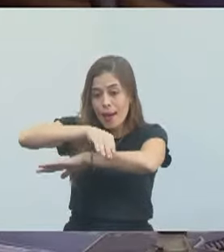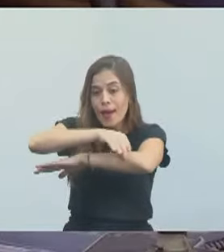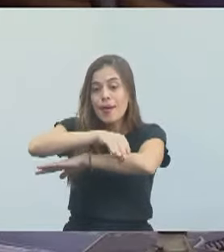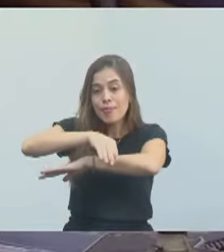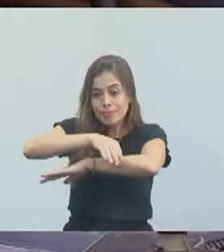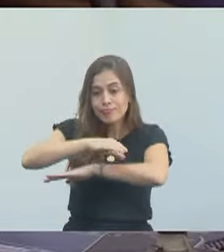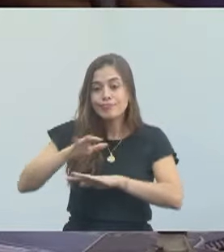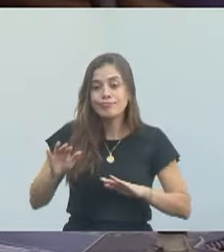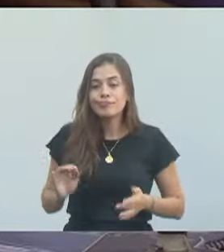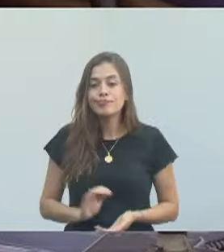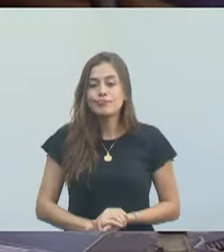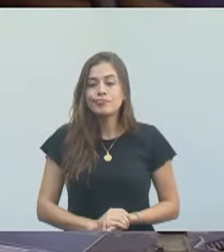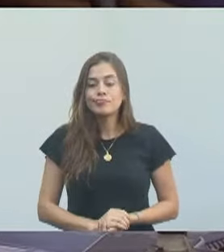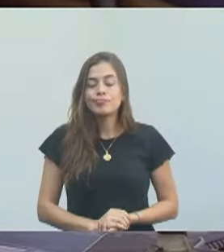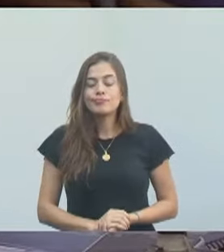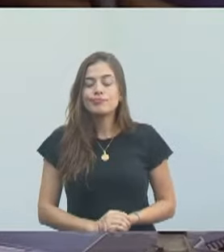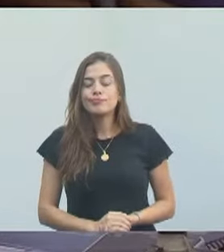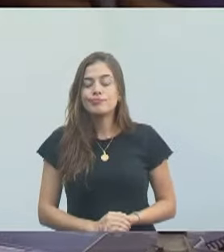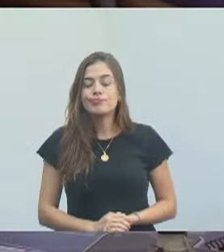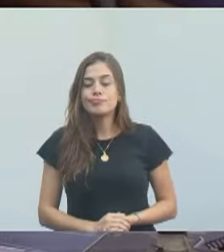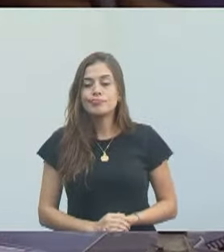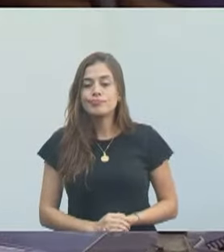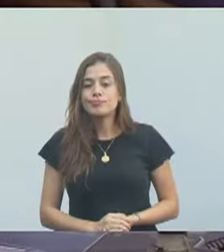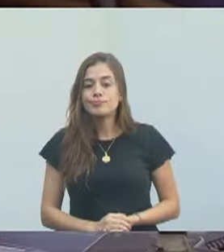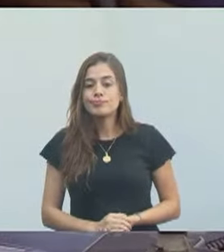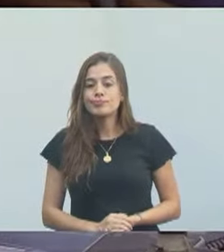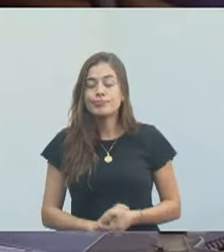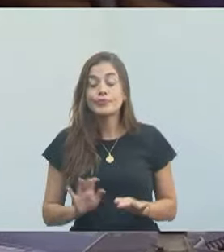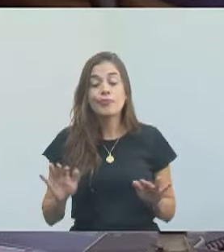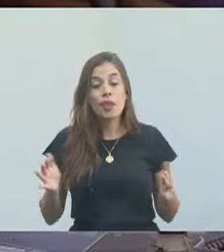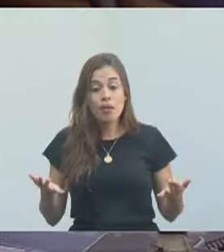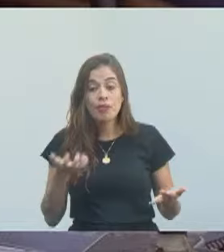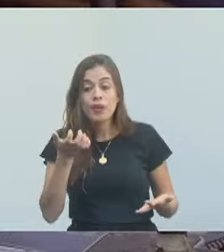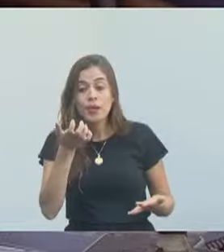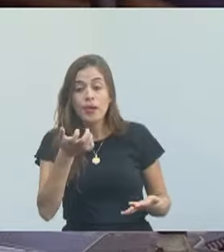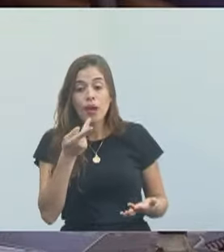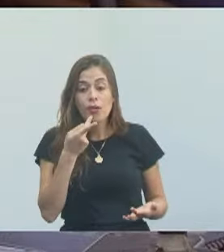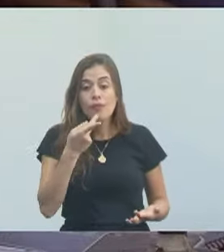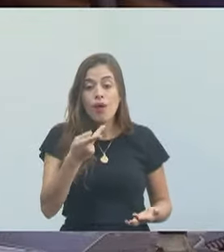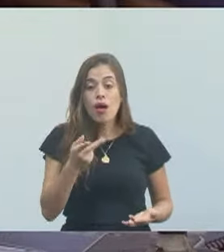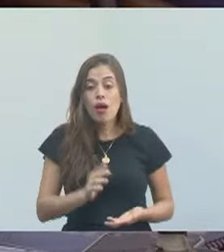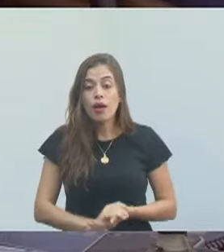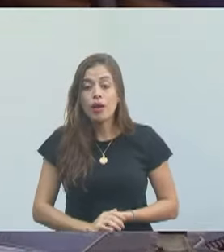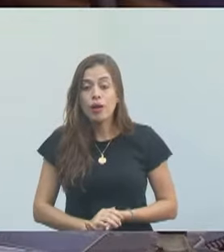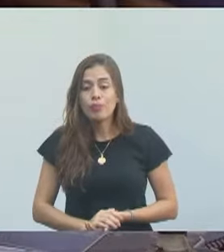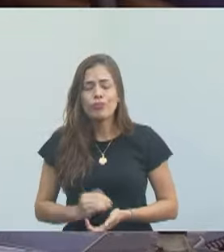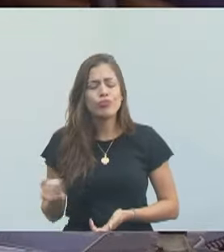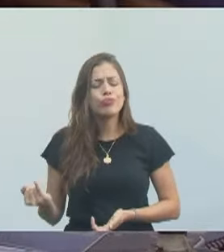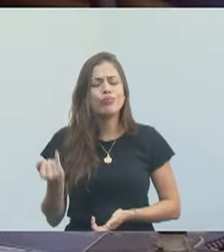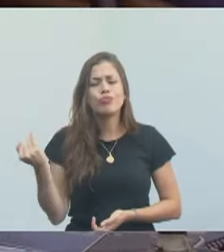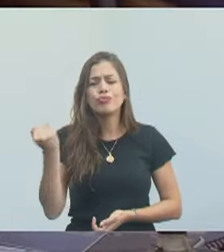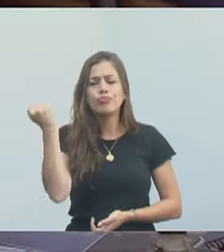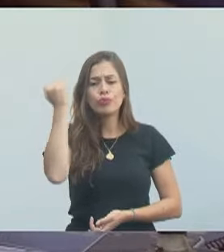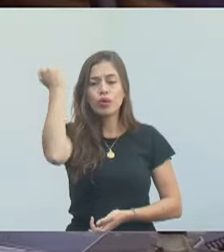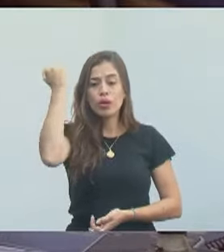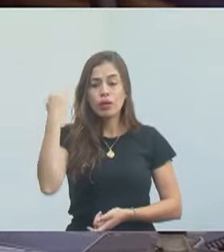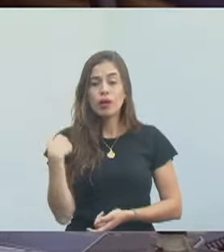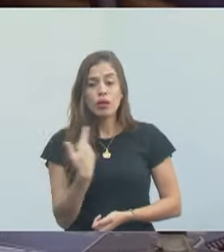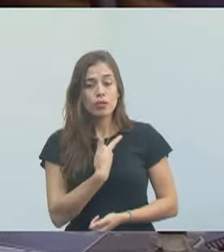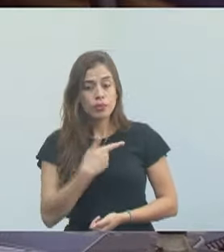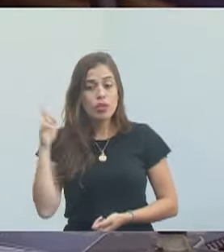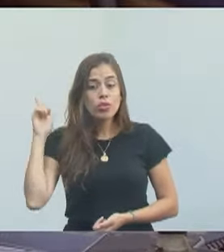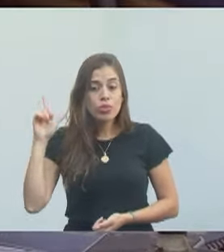na sua testada, né? Na sua frente. Então, eu quero dizer que é fundamental que a gente